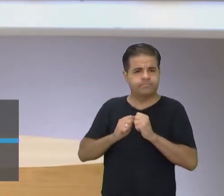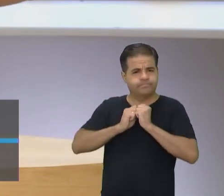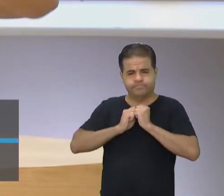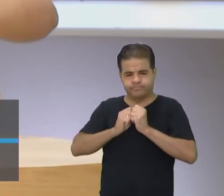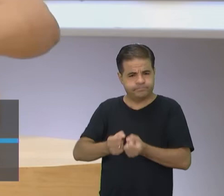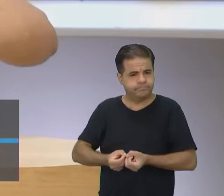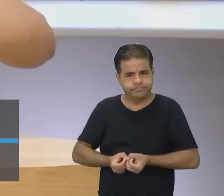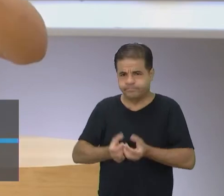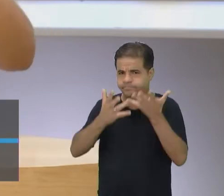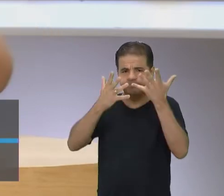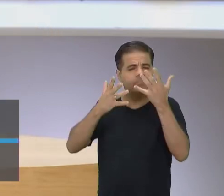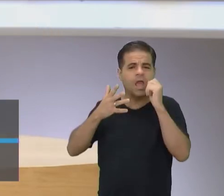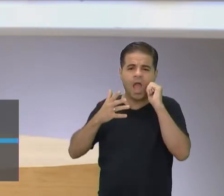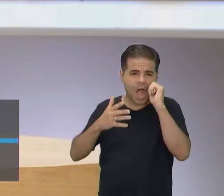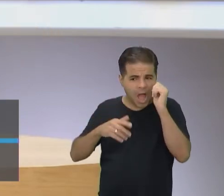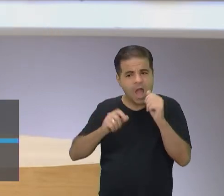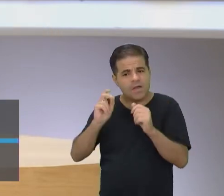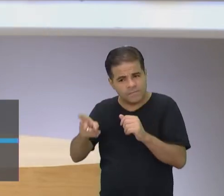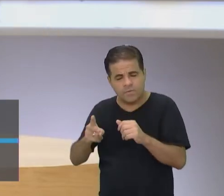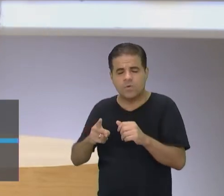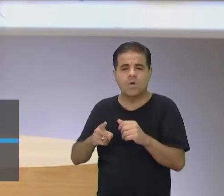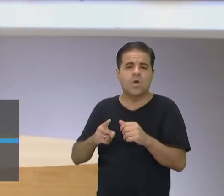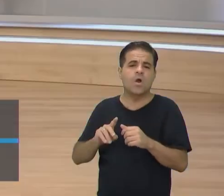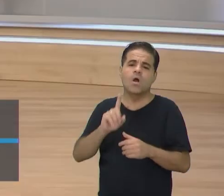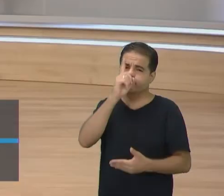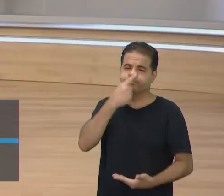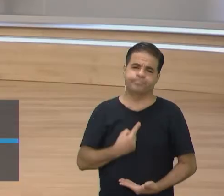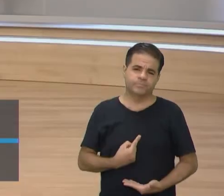suficiente. Já não era necessário e ficou muito deprimido.